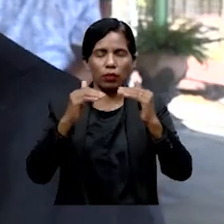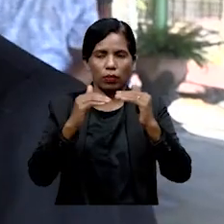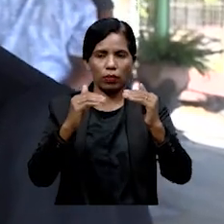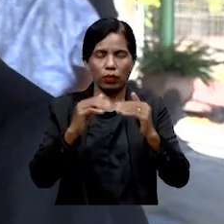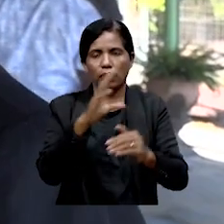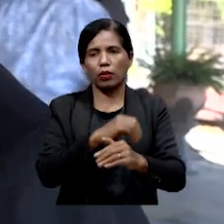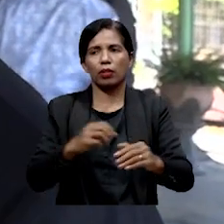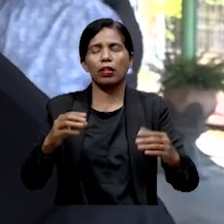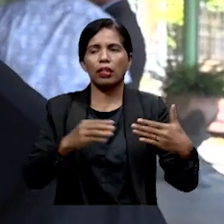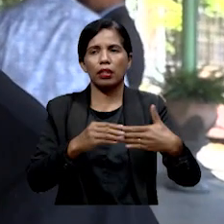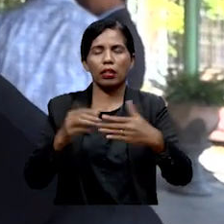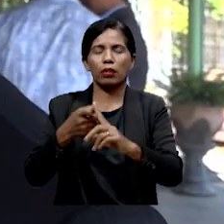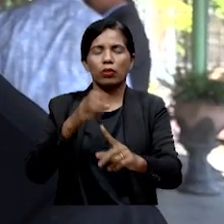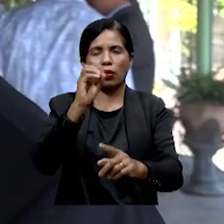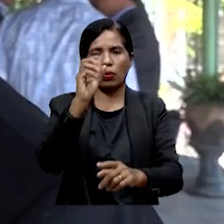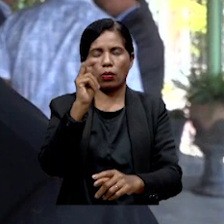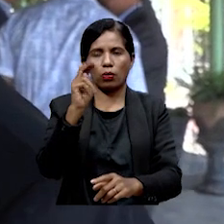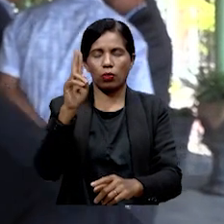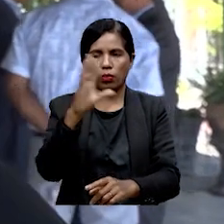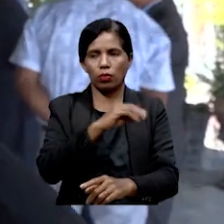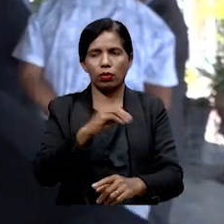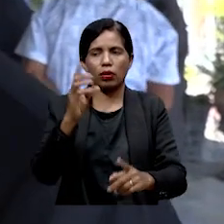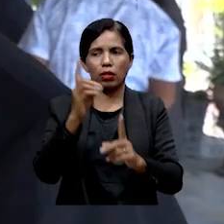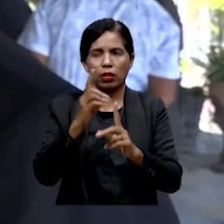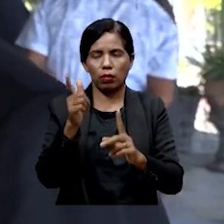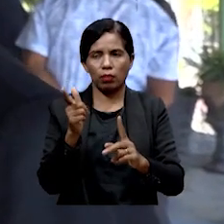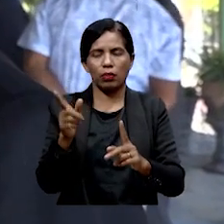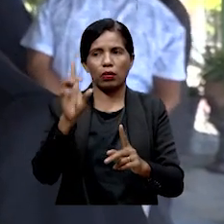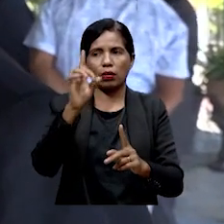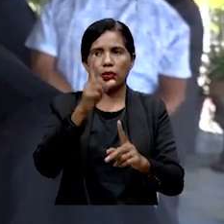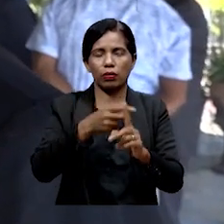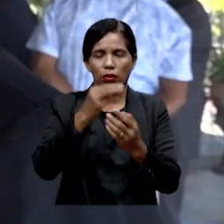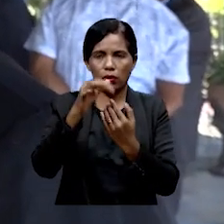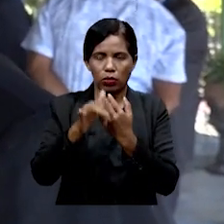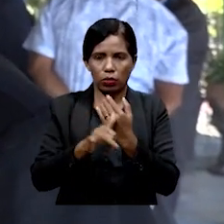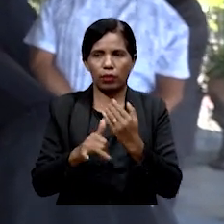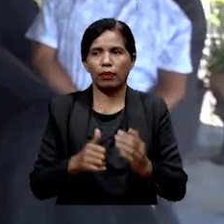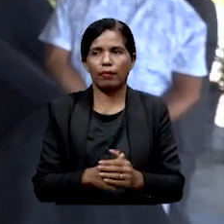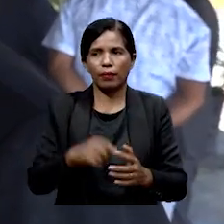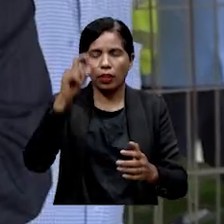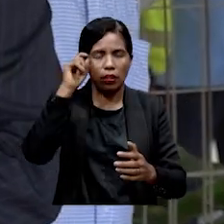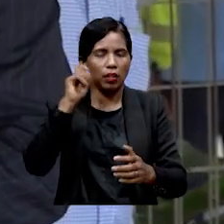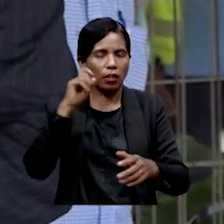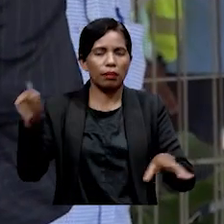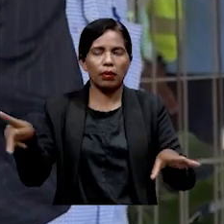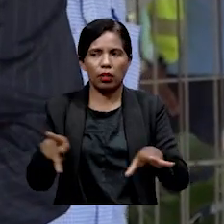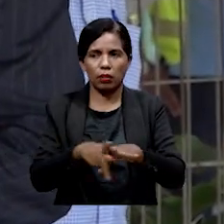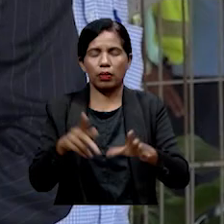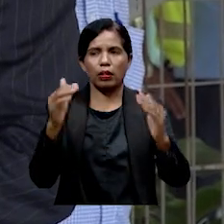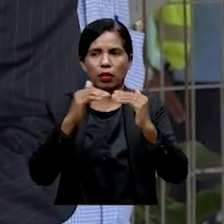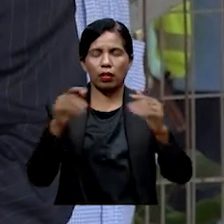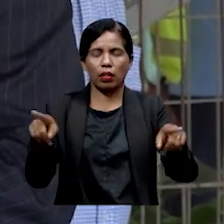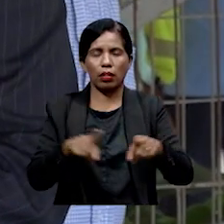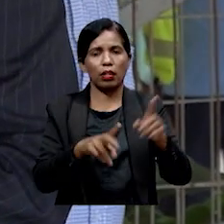nebe organiza usi ONU usi lorong ronu resing itu fulan Junyu to lorong ida fulan Julio. Sanana partisipa iha konferensia ne